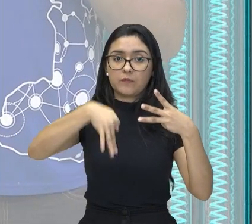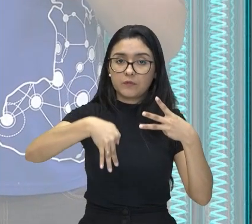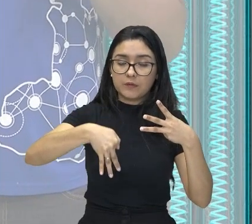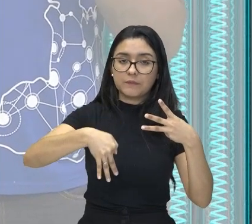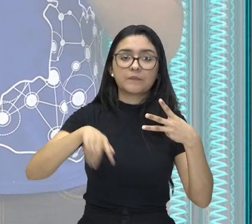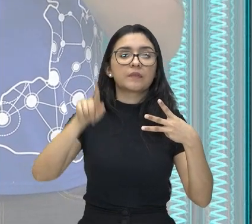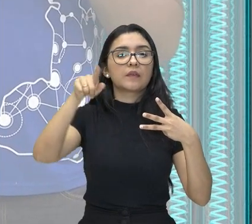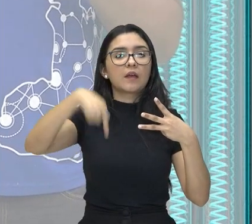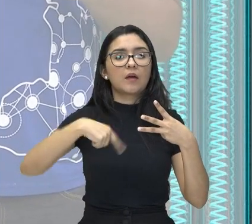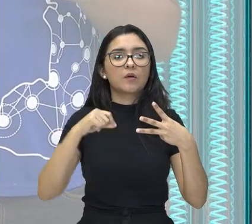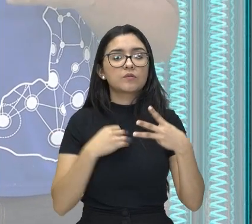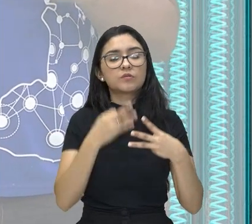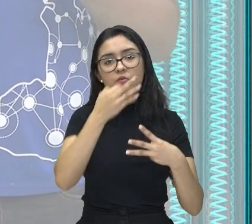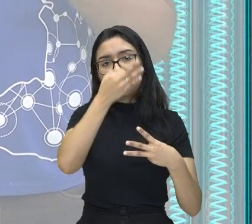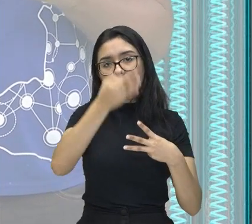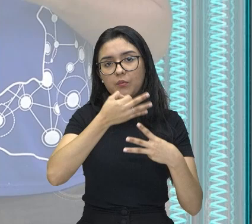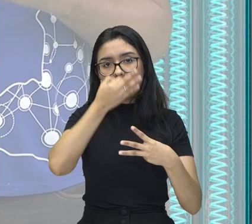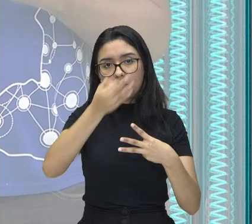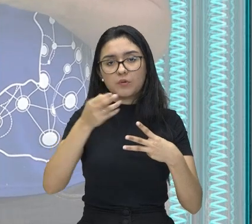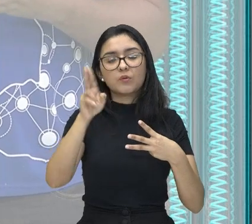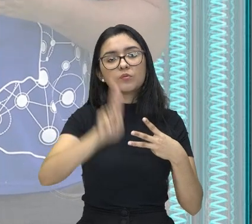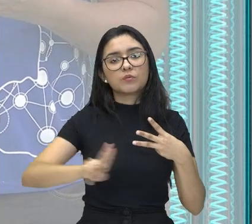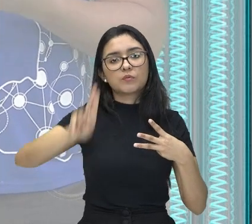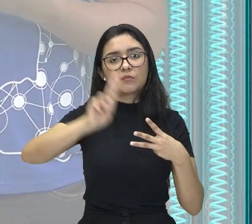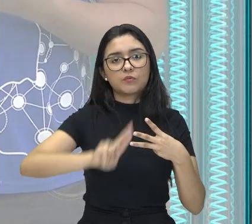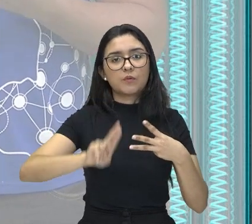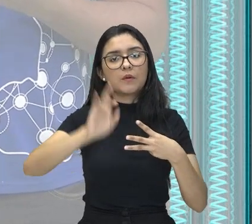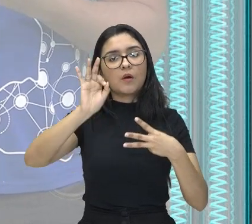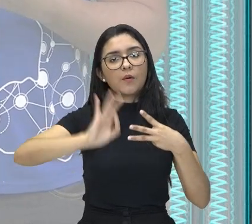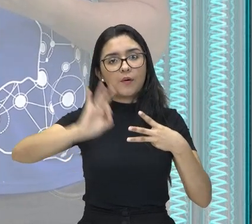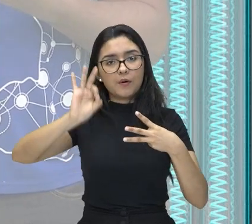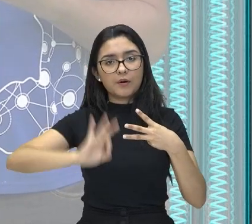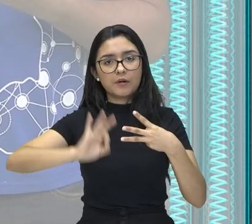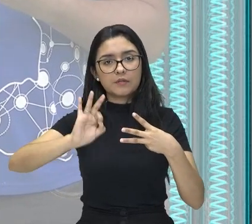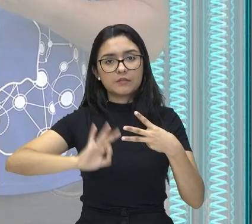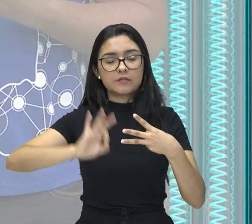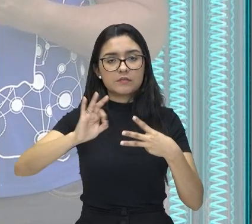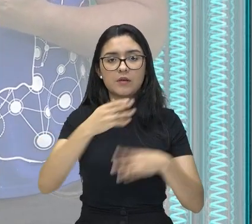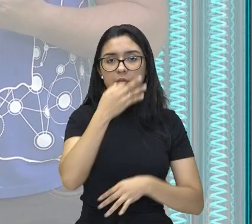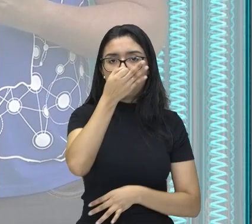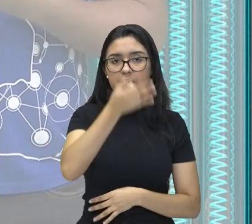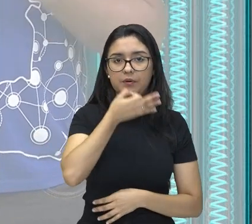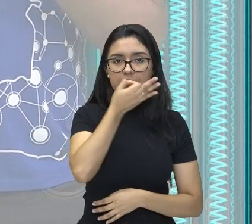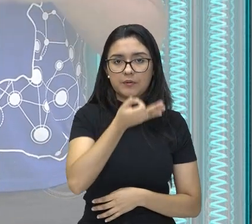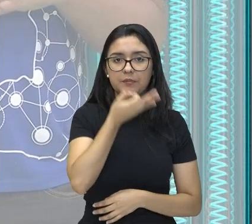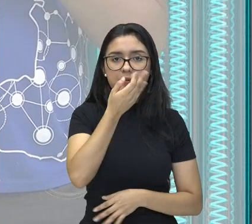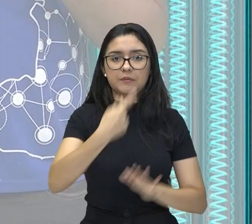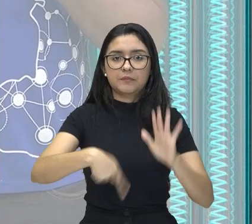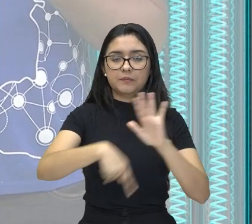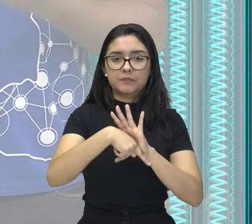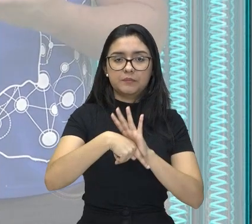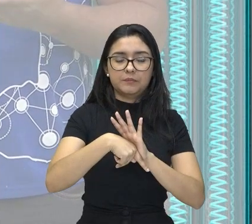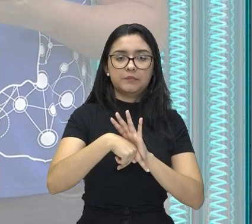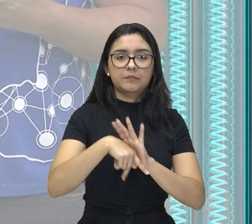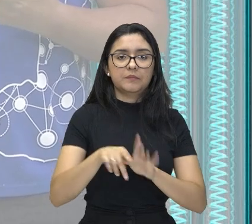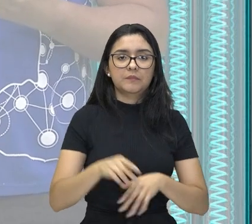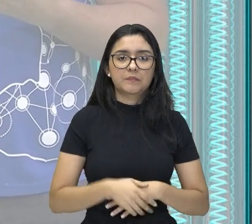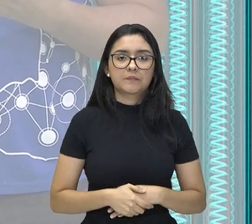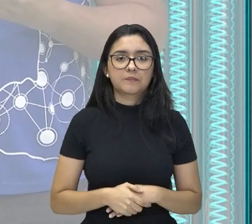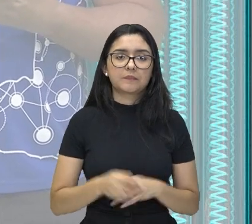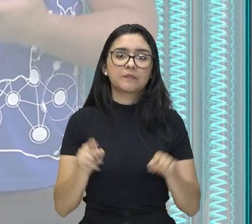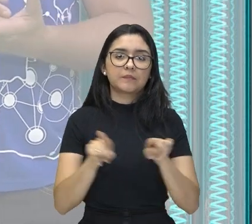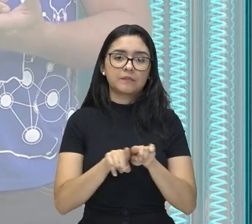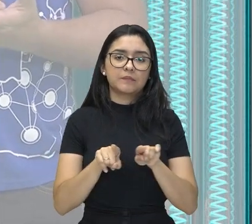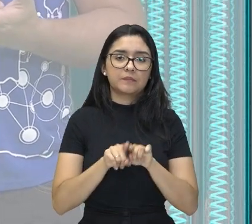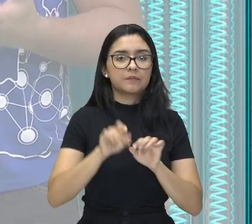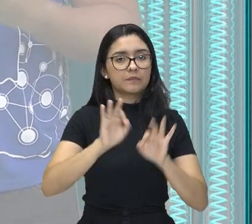são exatamente os enunciados que ele utilizou para organizar os seus argumentos e marcar